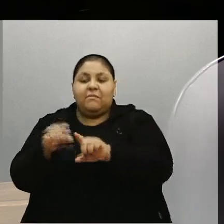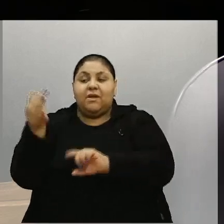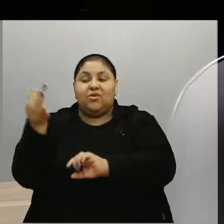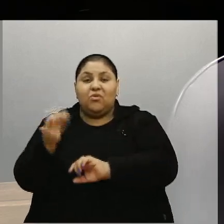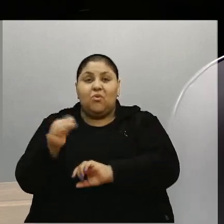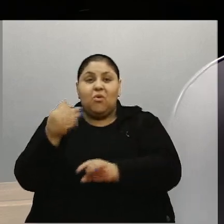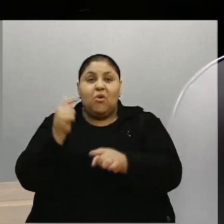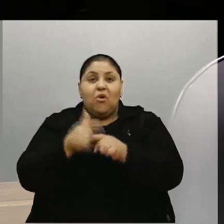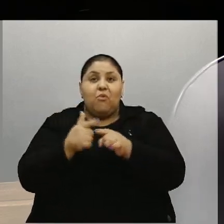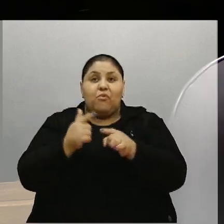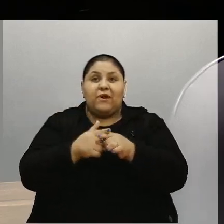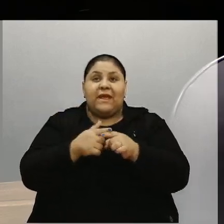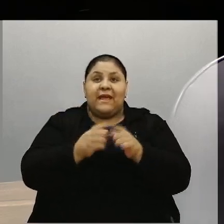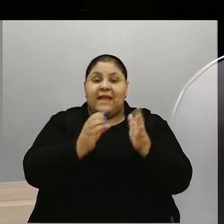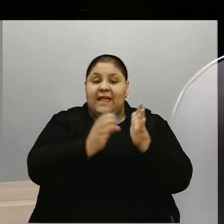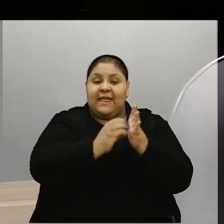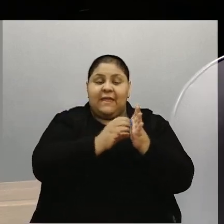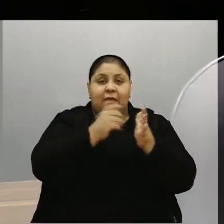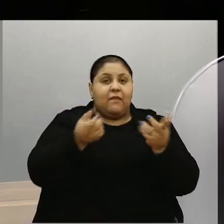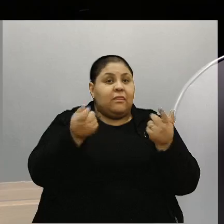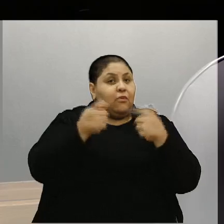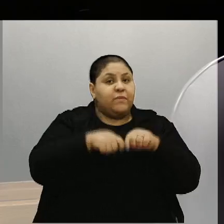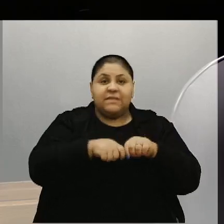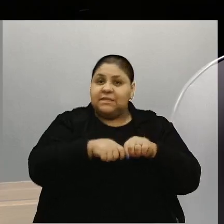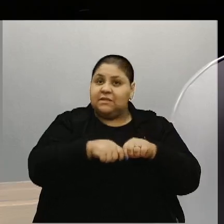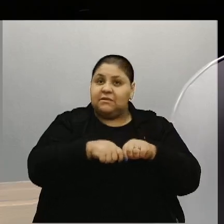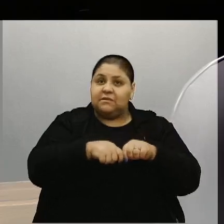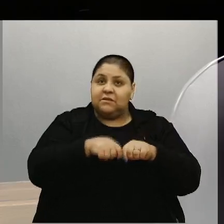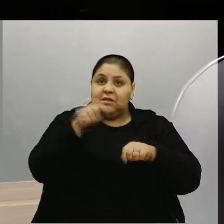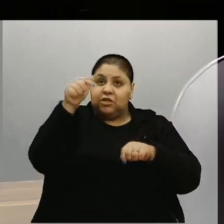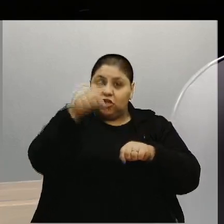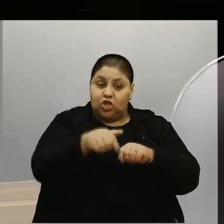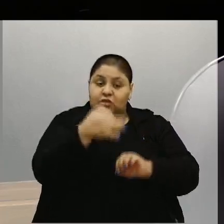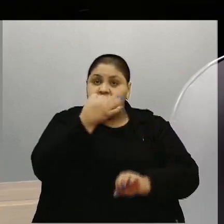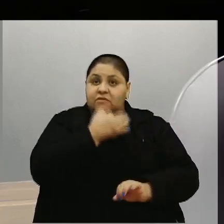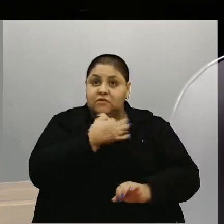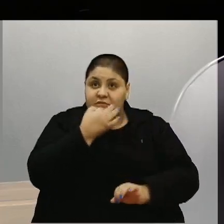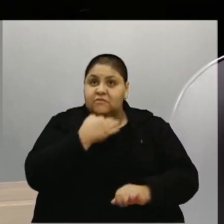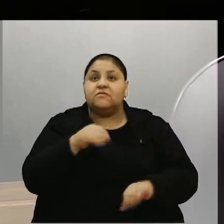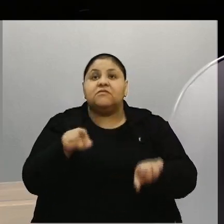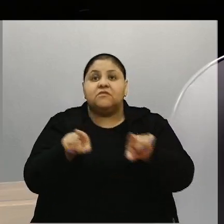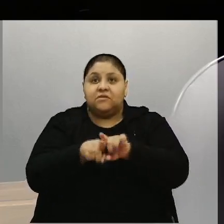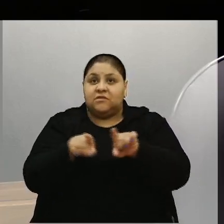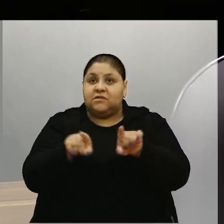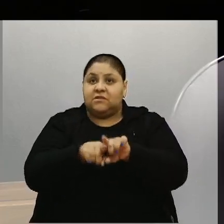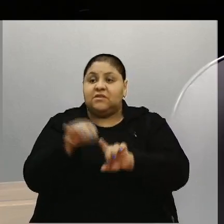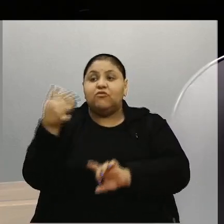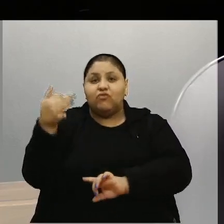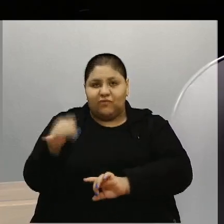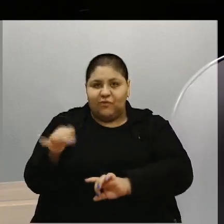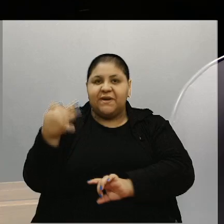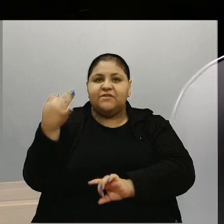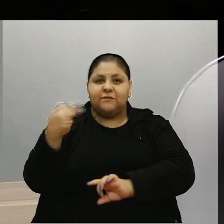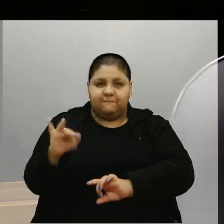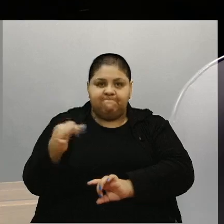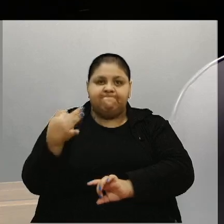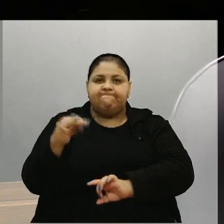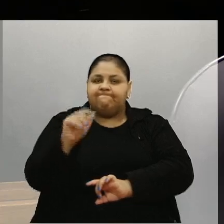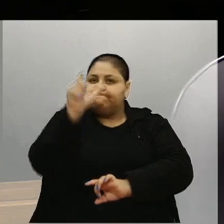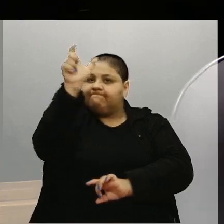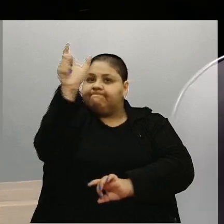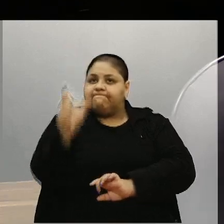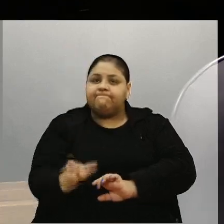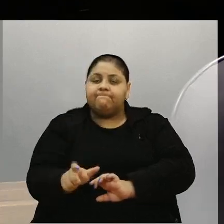os servidores não precisam ir longe. Os nossos de Caxias também estão ficando adoecidos. As pessoas